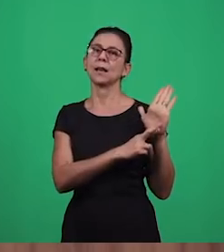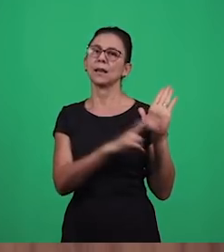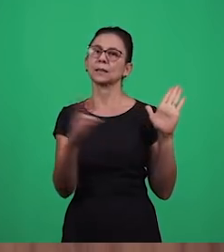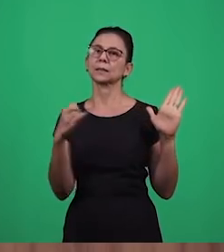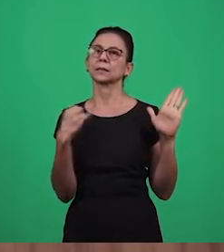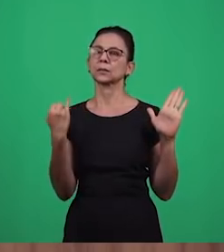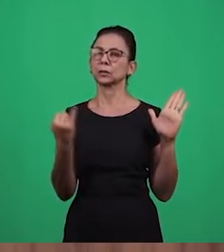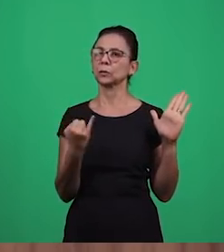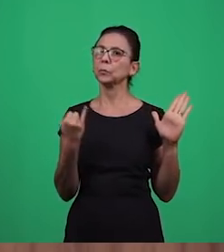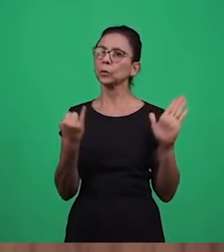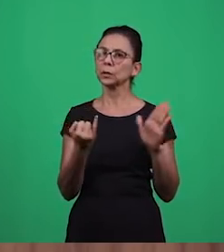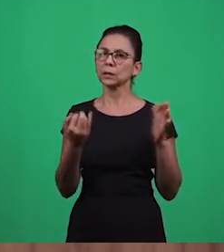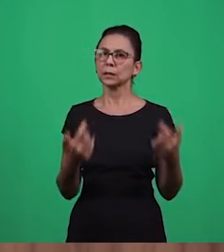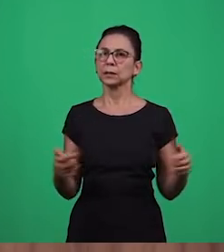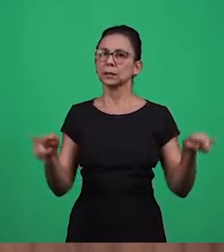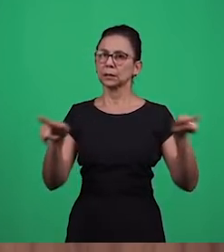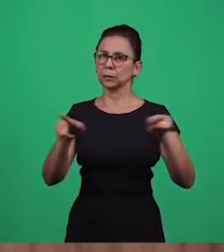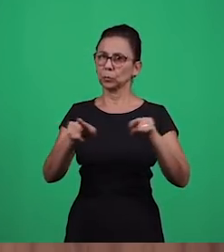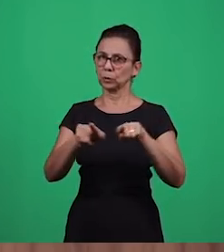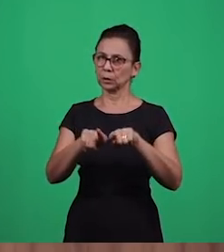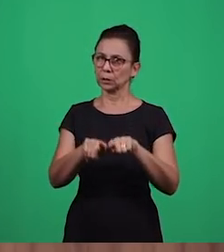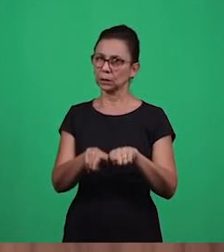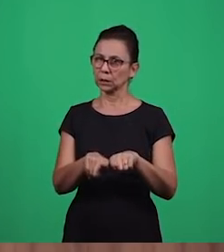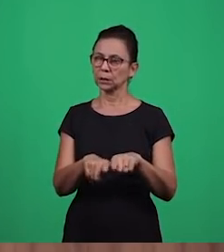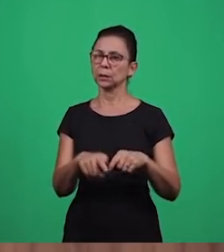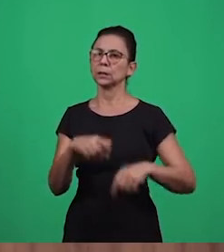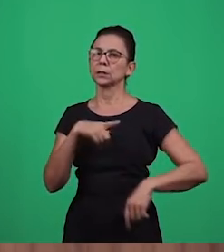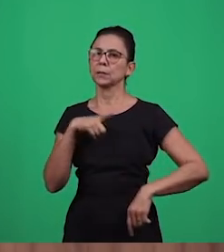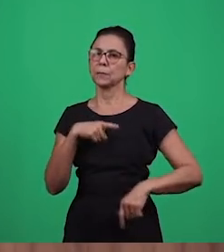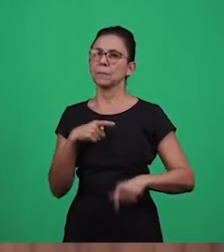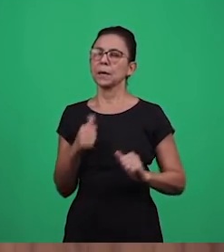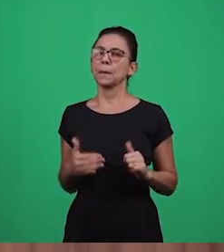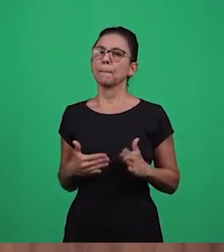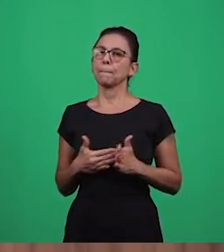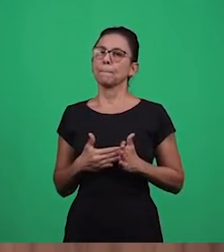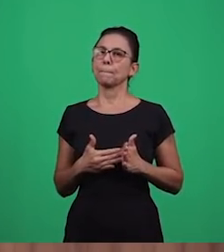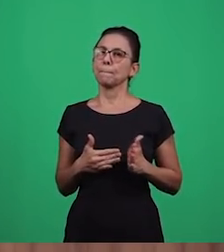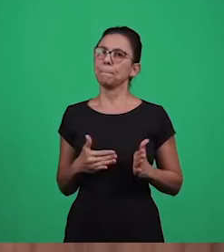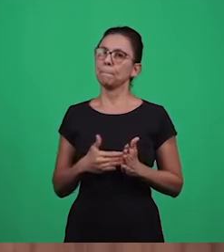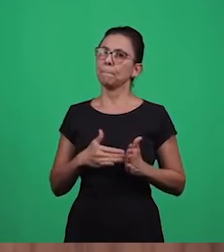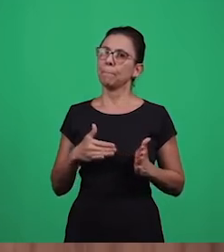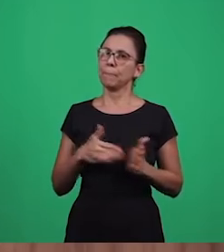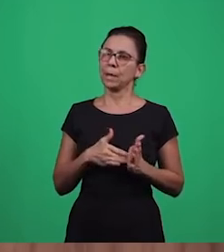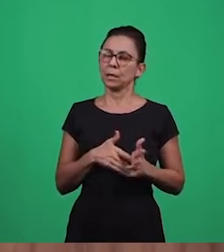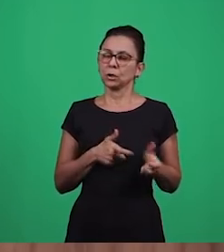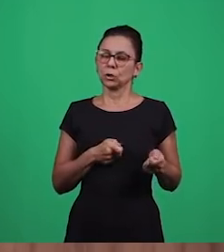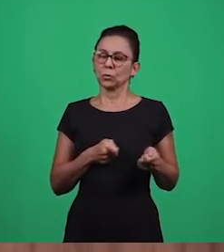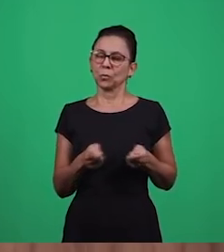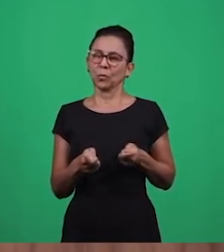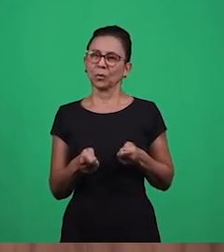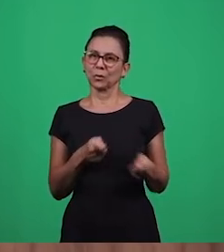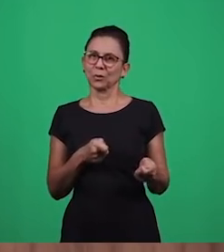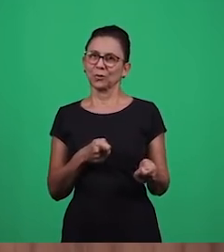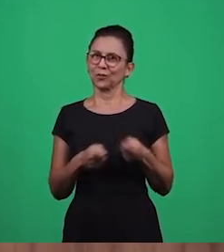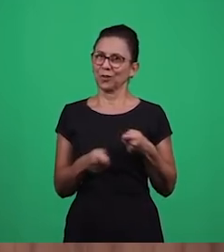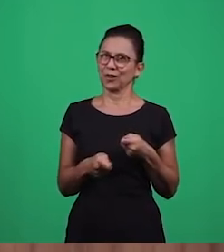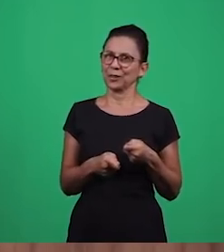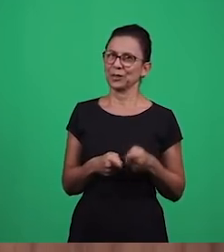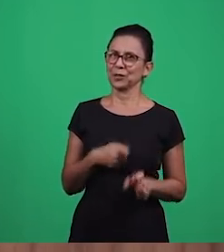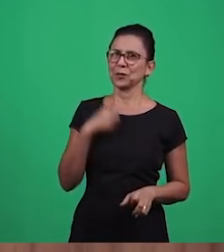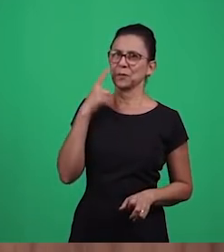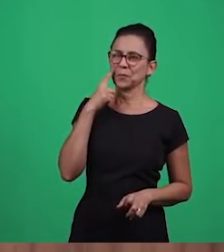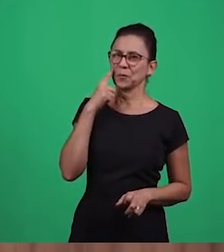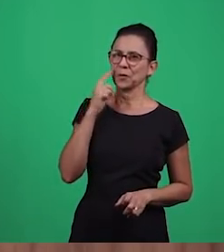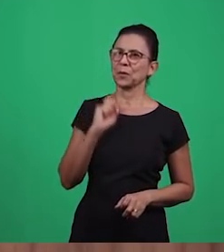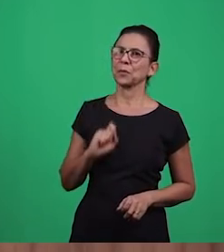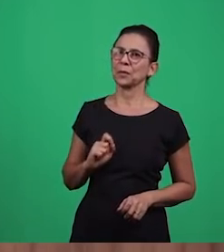atuam simultaneamente e estabelecem limites, possibilitando a autorregulação. Então, nós podemos